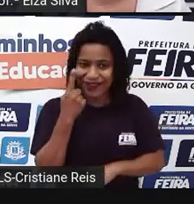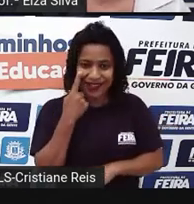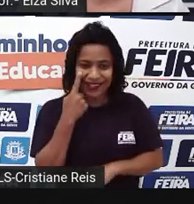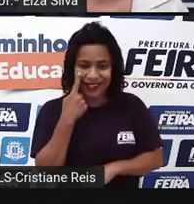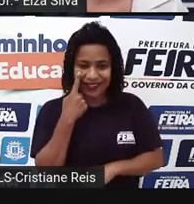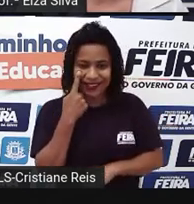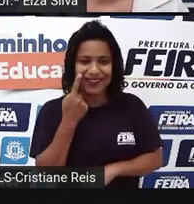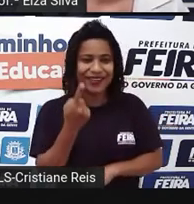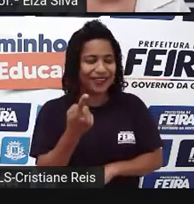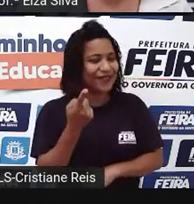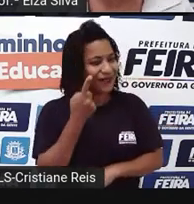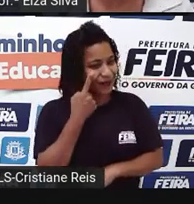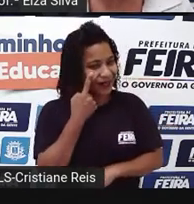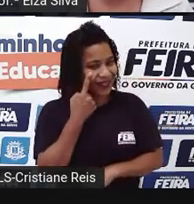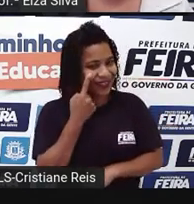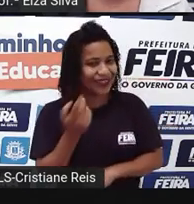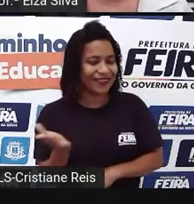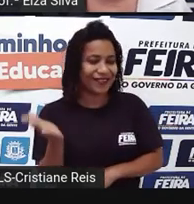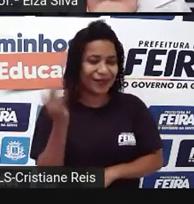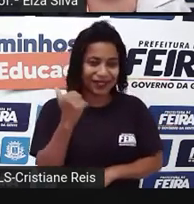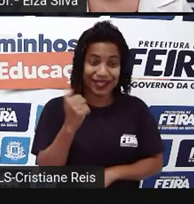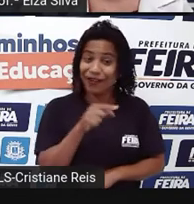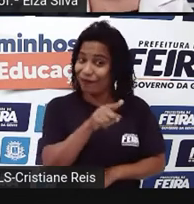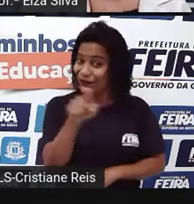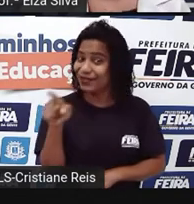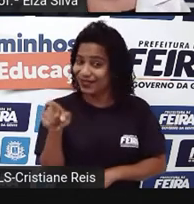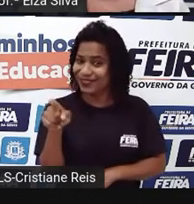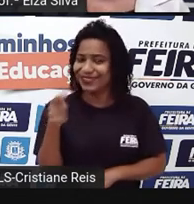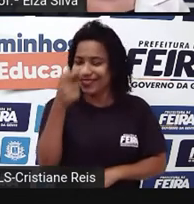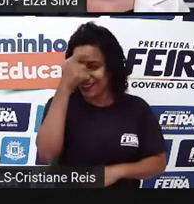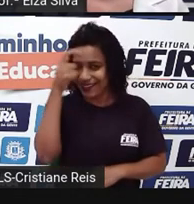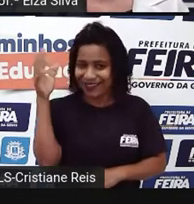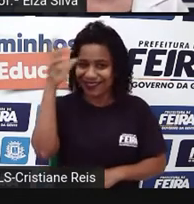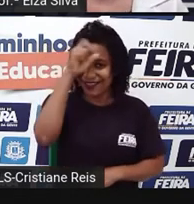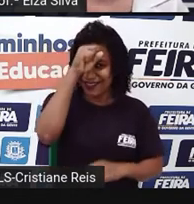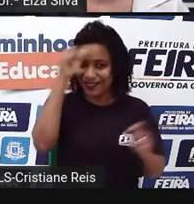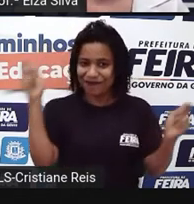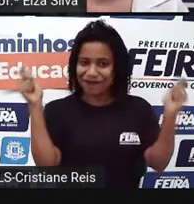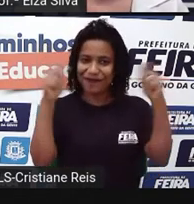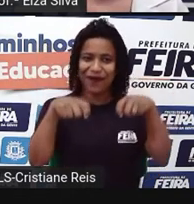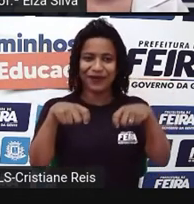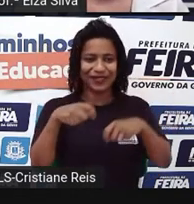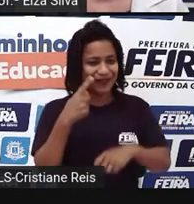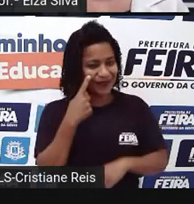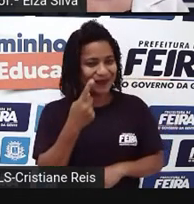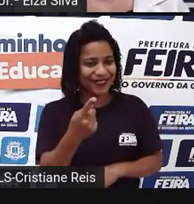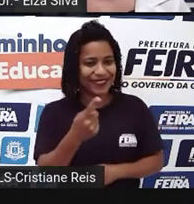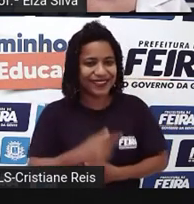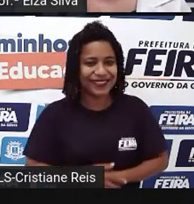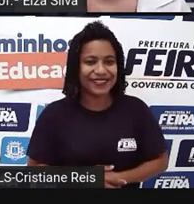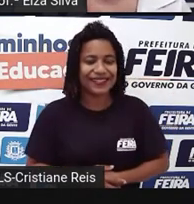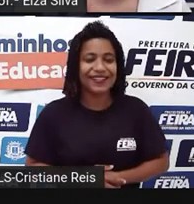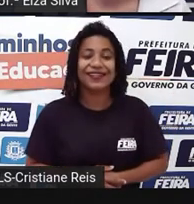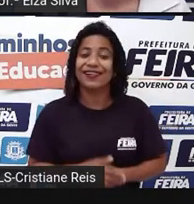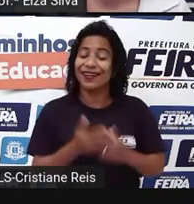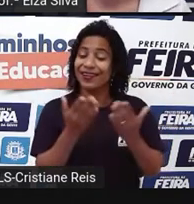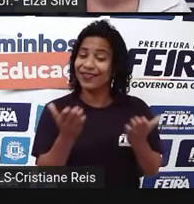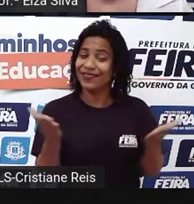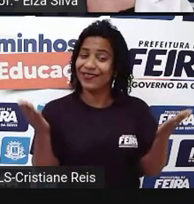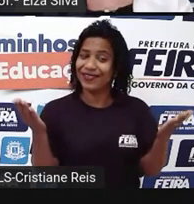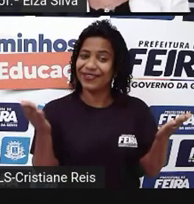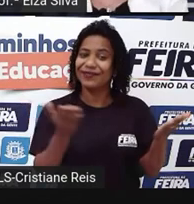you can do it. Então, vamos praticar porque vocês são capazes de realizar. Agora é a sua